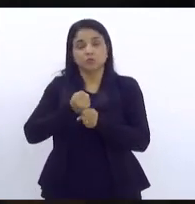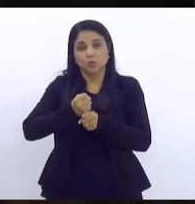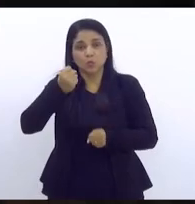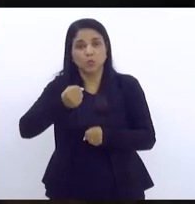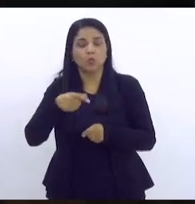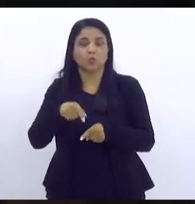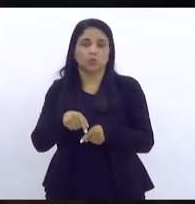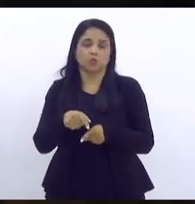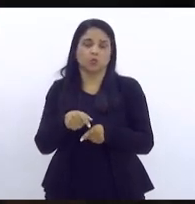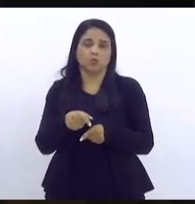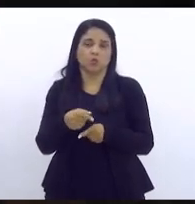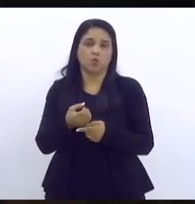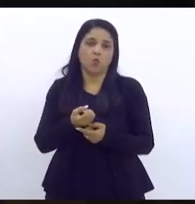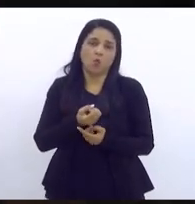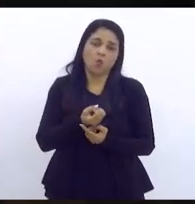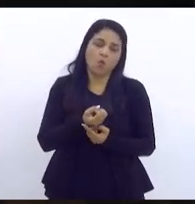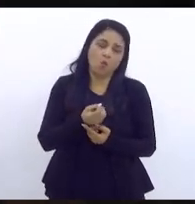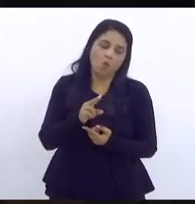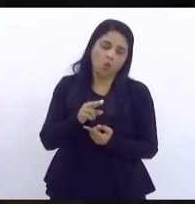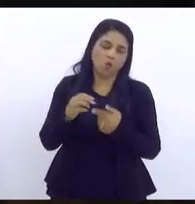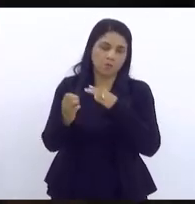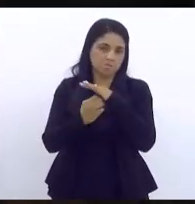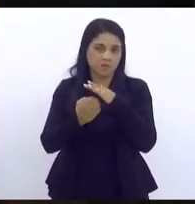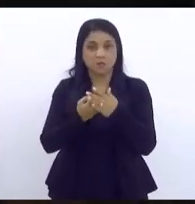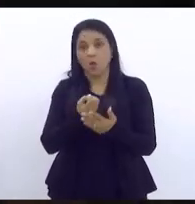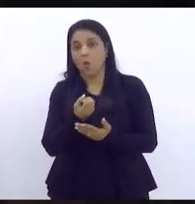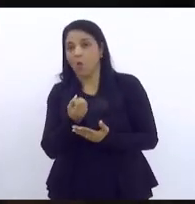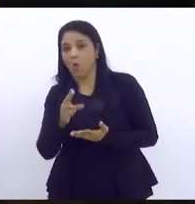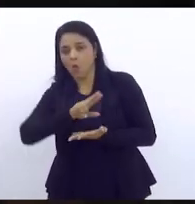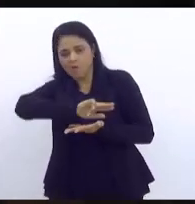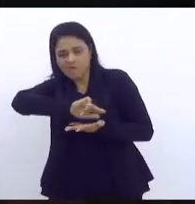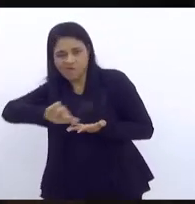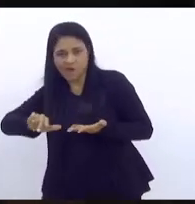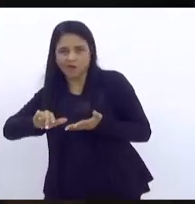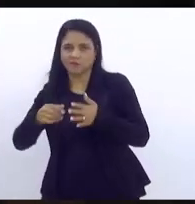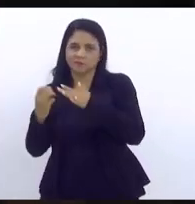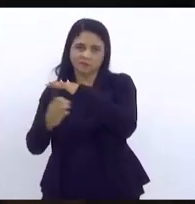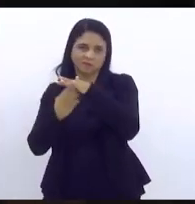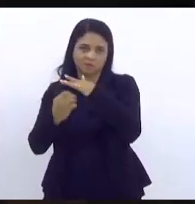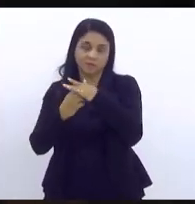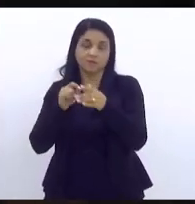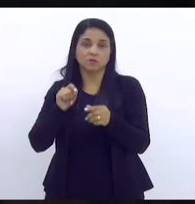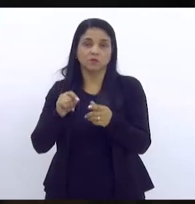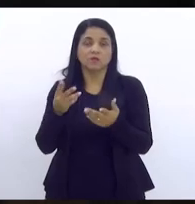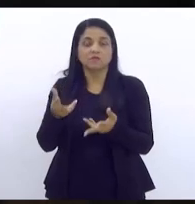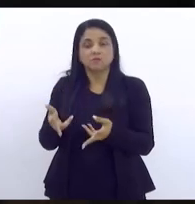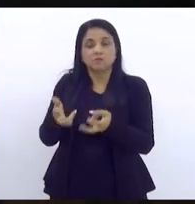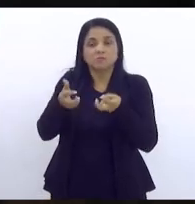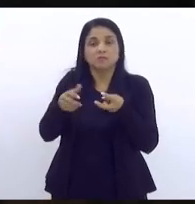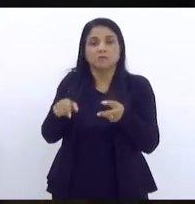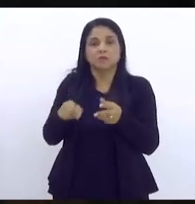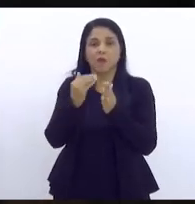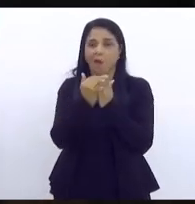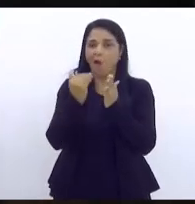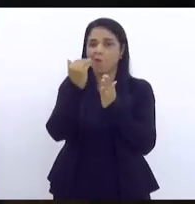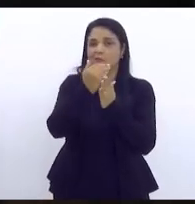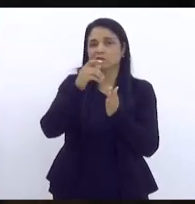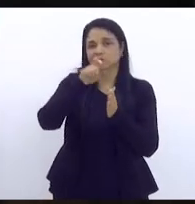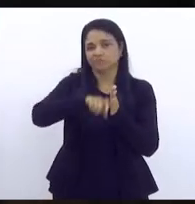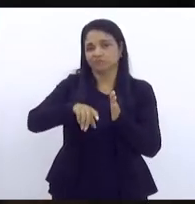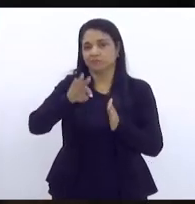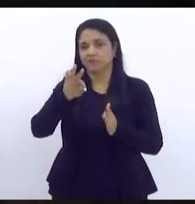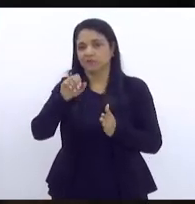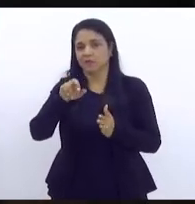empresa né ou da as empresas em detrimento né a ao que vemos aqui aumento da tarifa